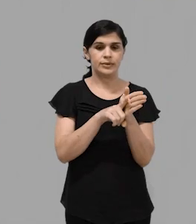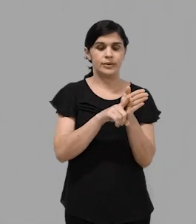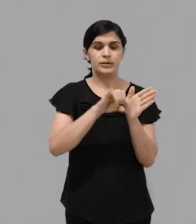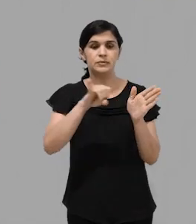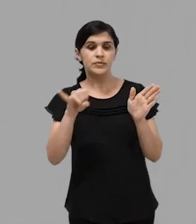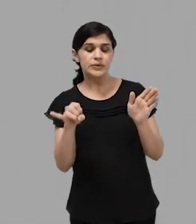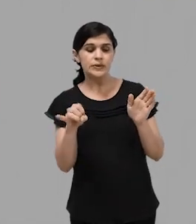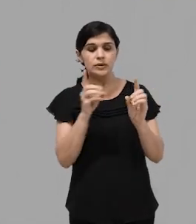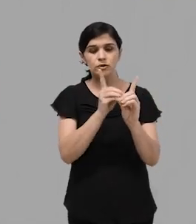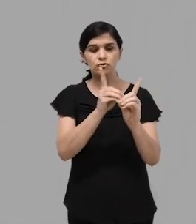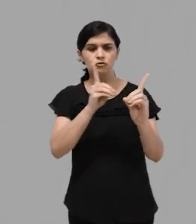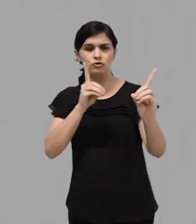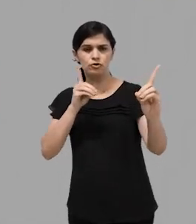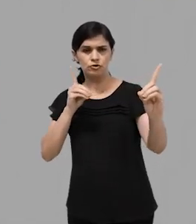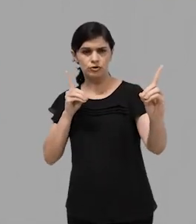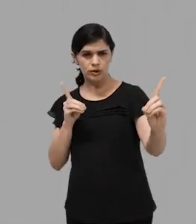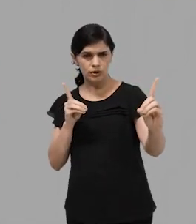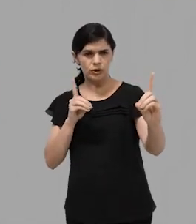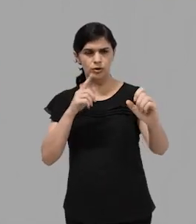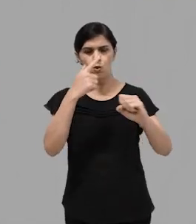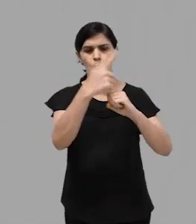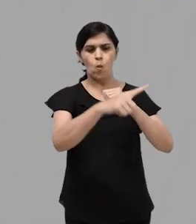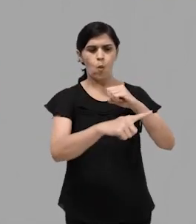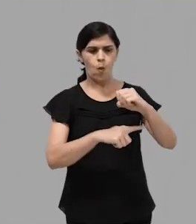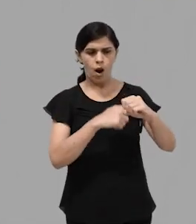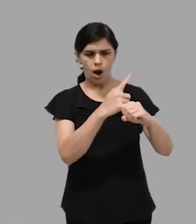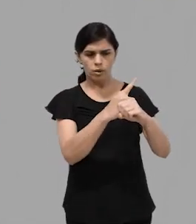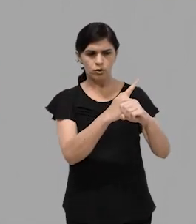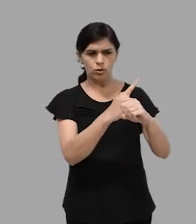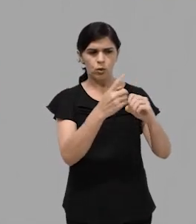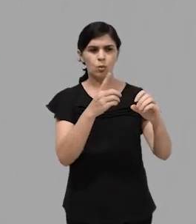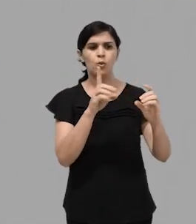grande, será mais fácil a retirada desse elétron.